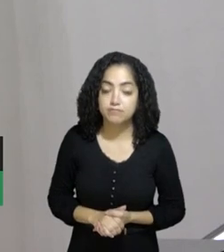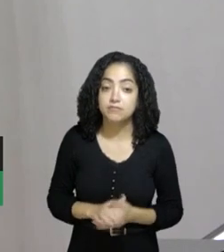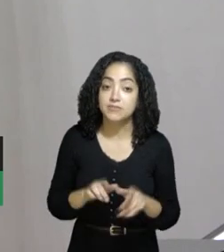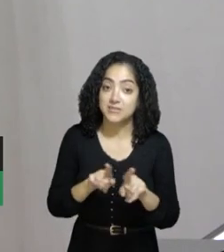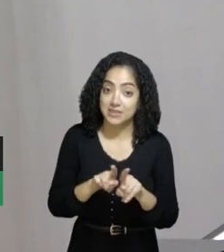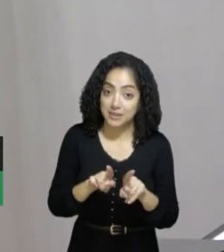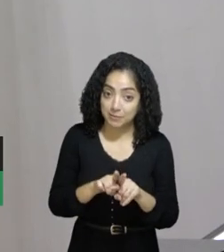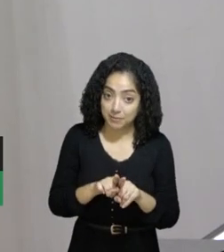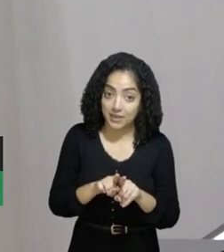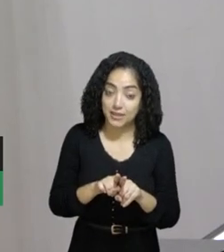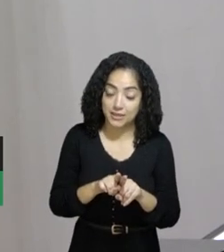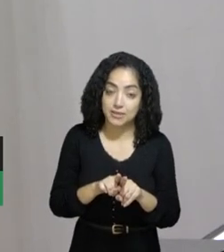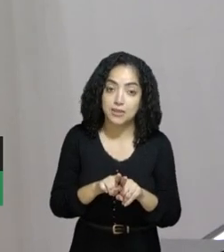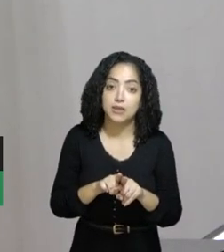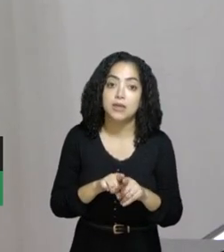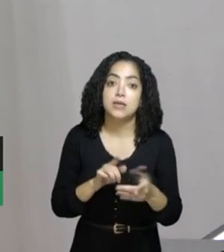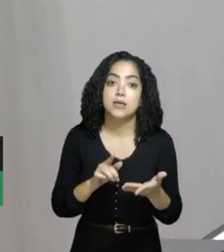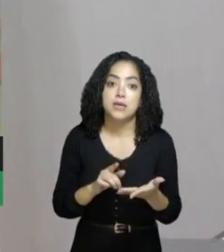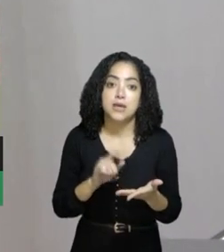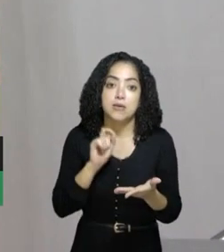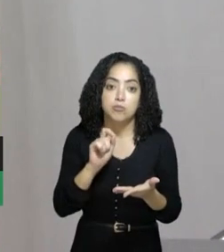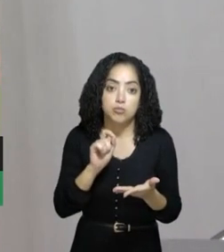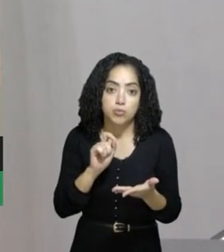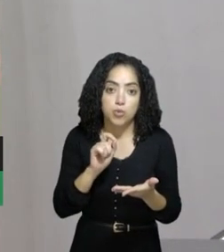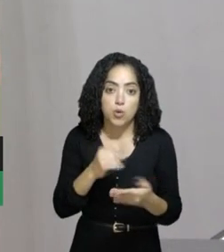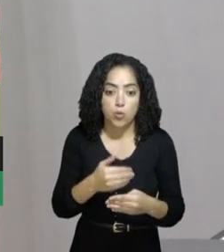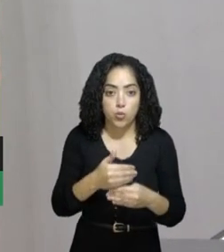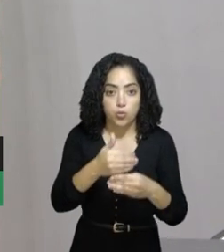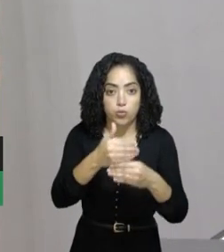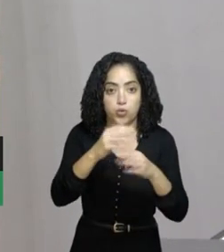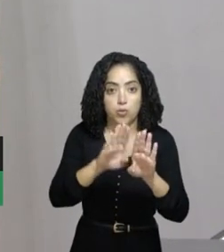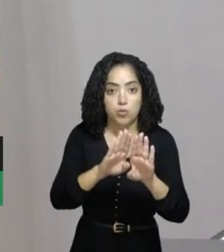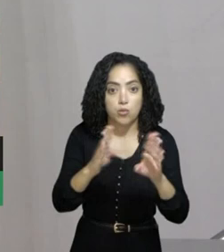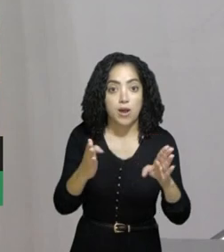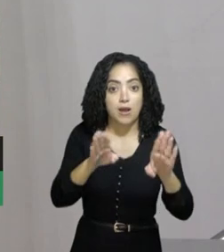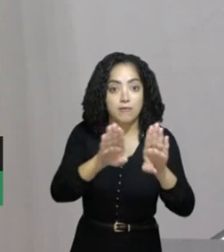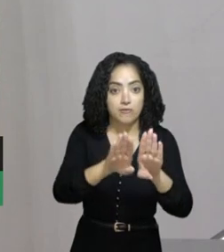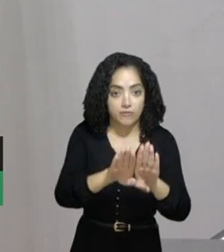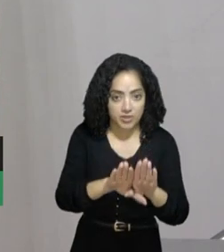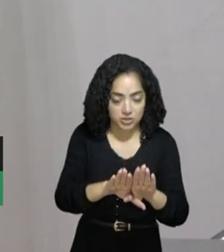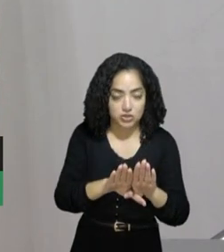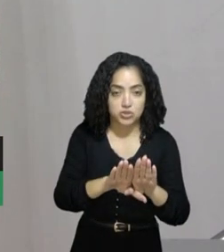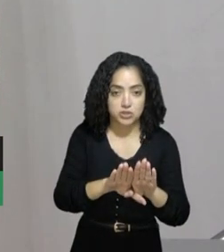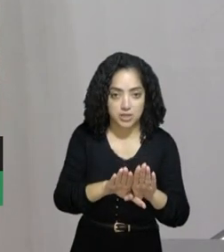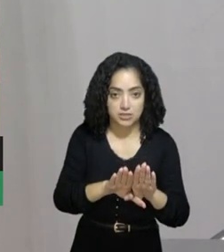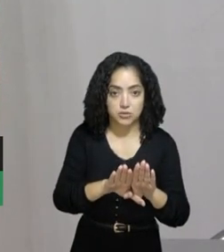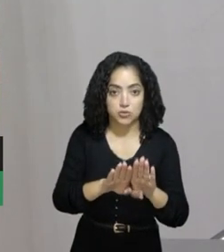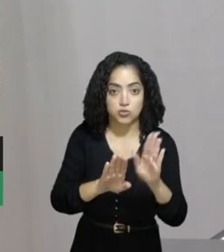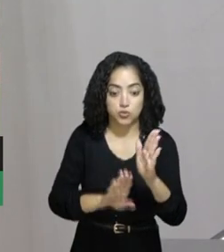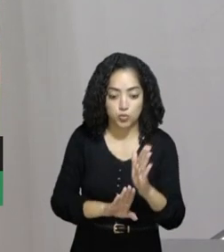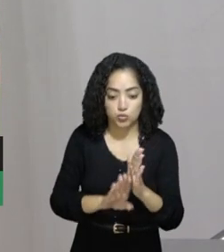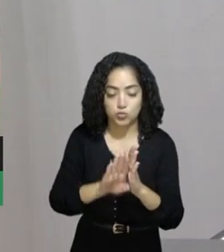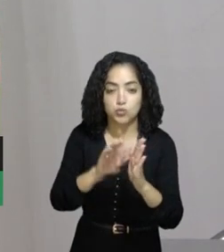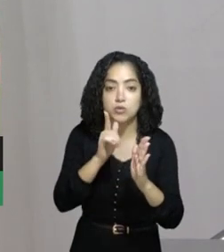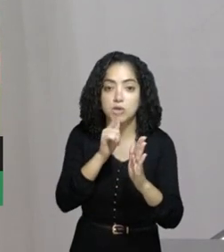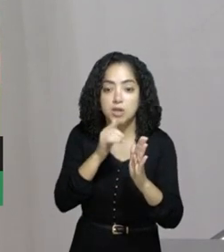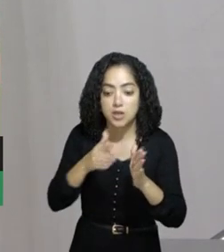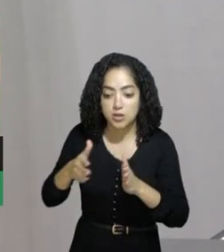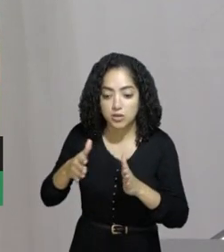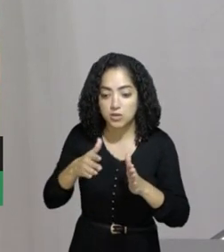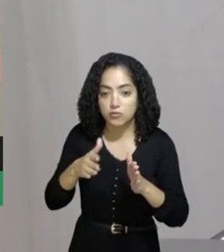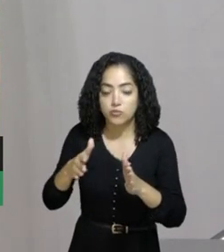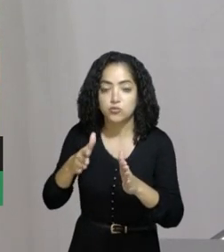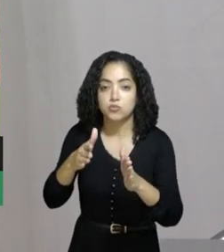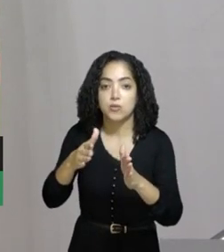de operação da barragem, as comportas devem ser fechadas quando o nível do rio atinge 6 metros